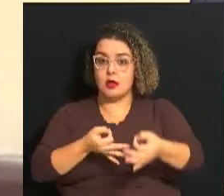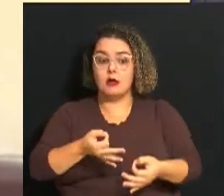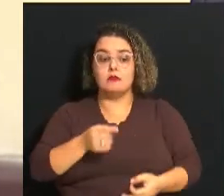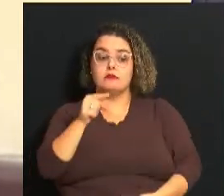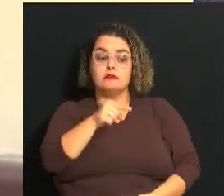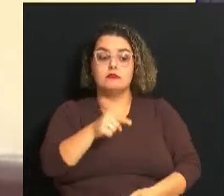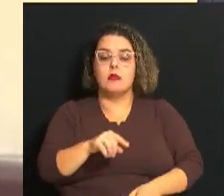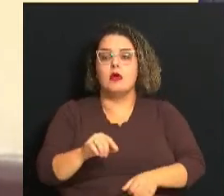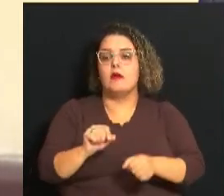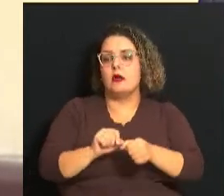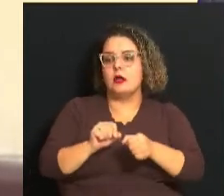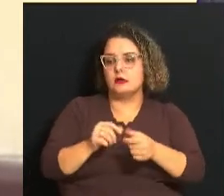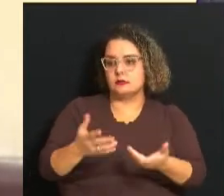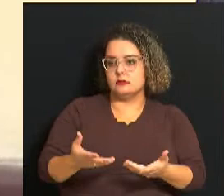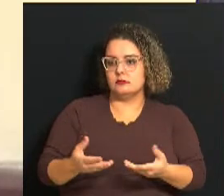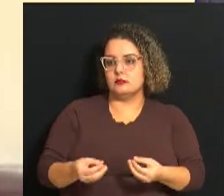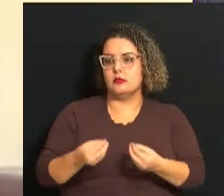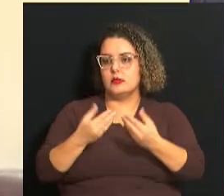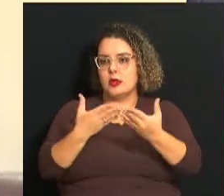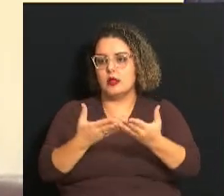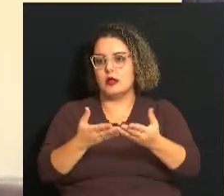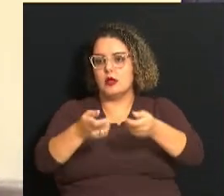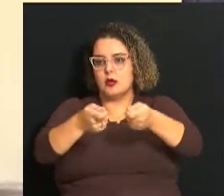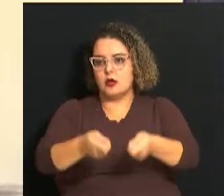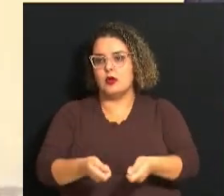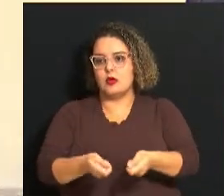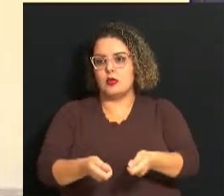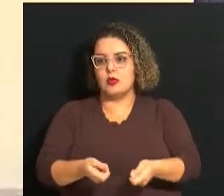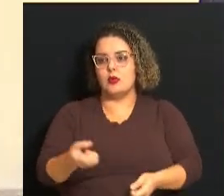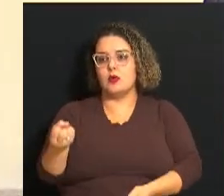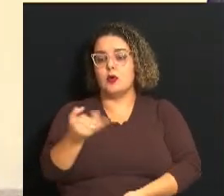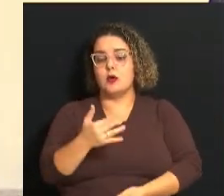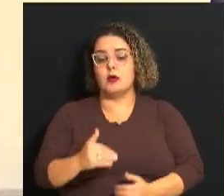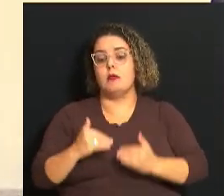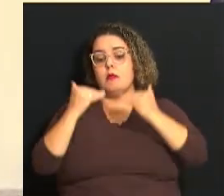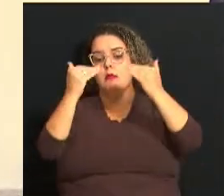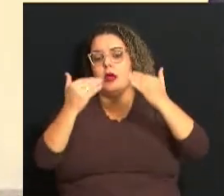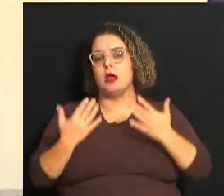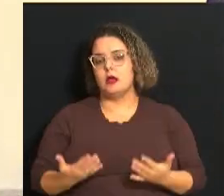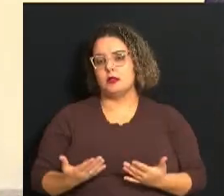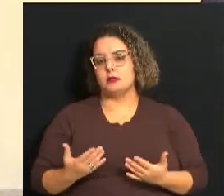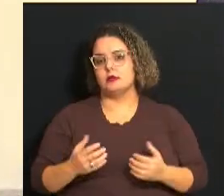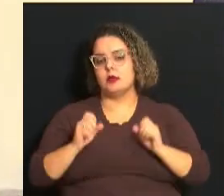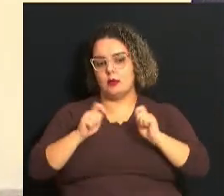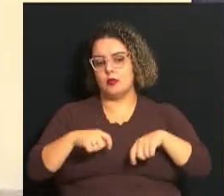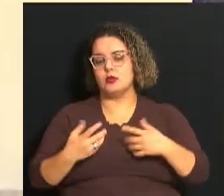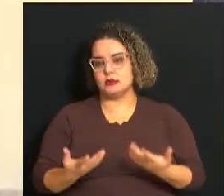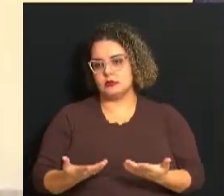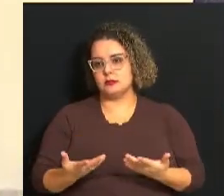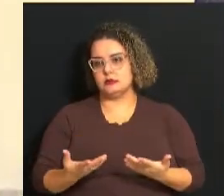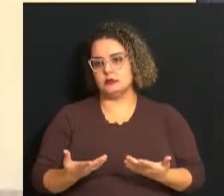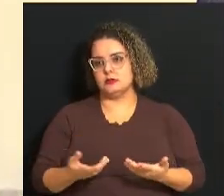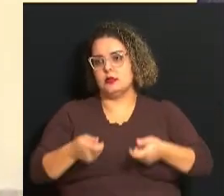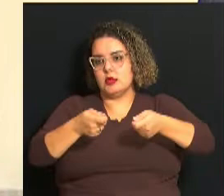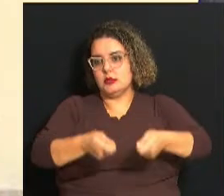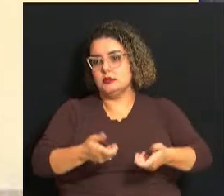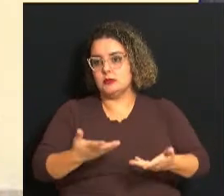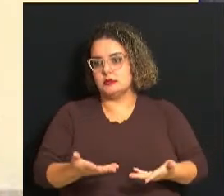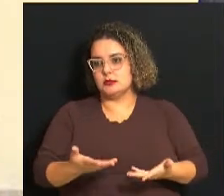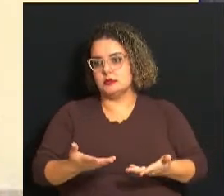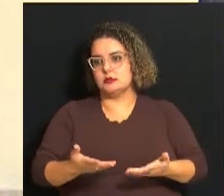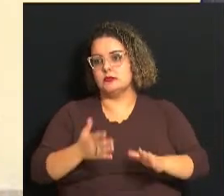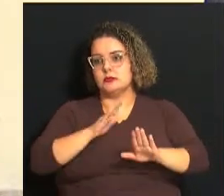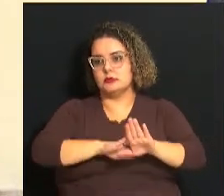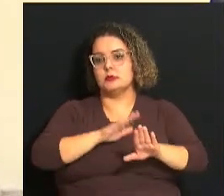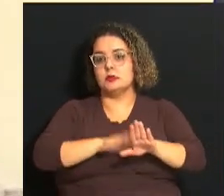executado entregar de forma permanente quantidade superior de tarefas para o trabalhador ou exigir execução de